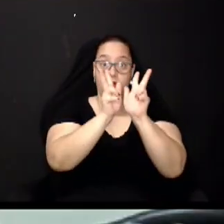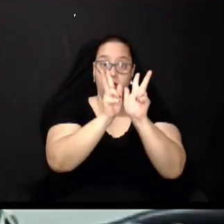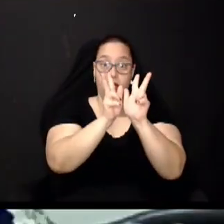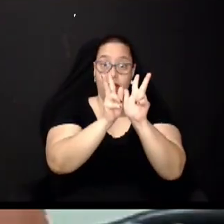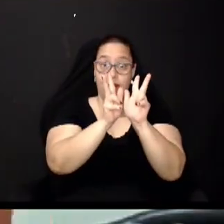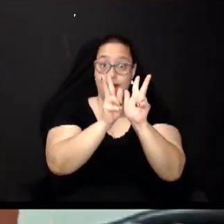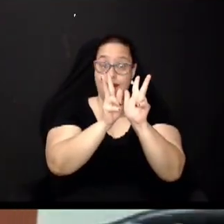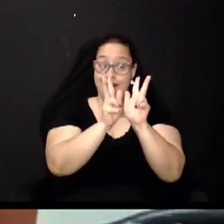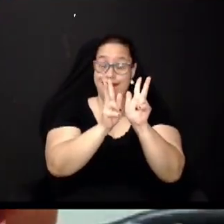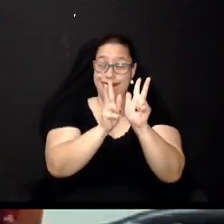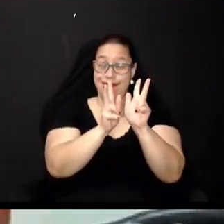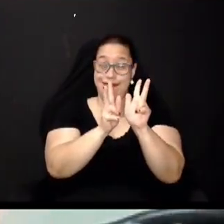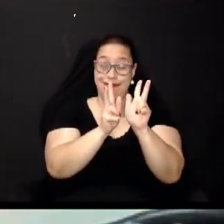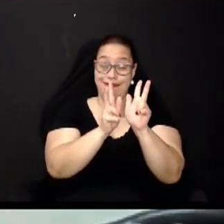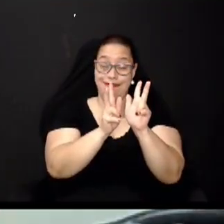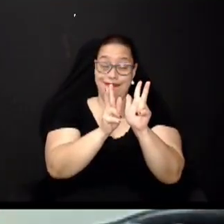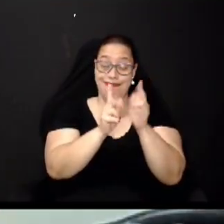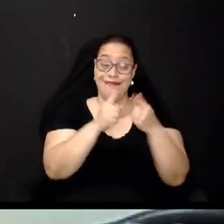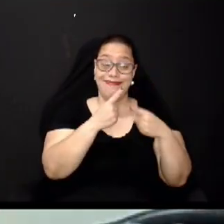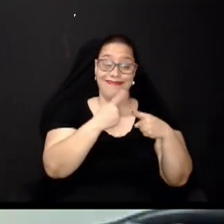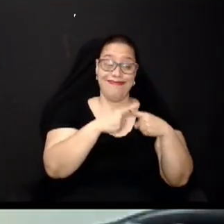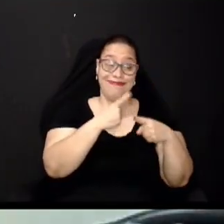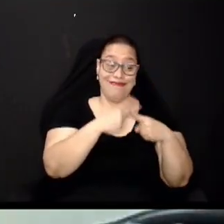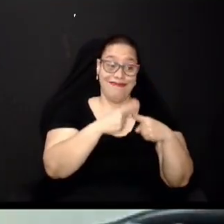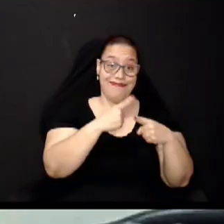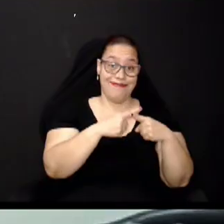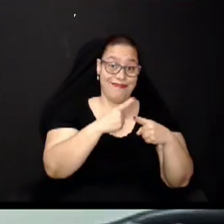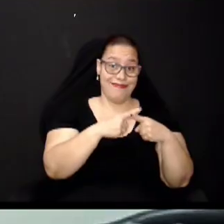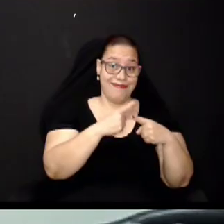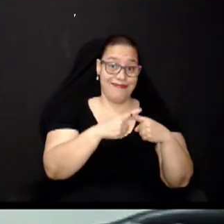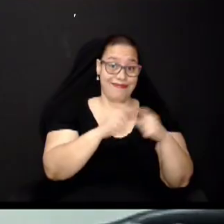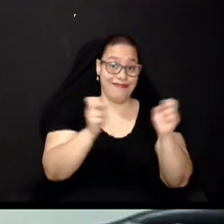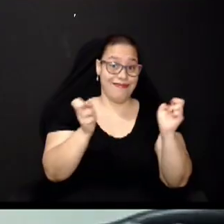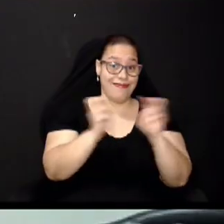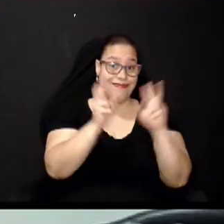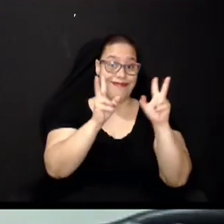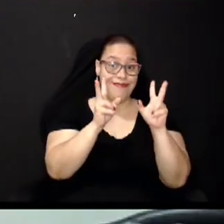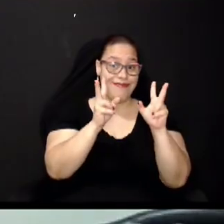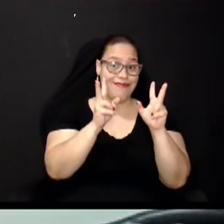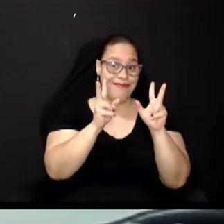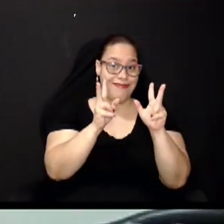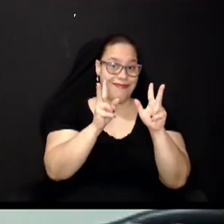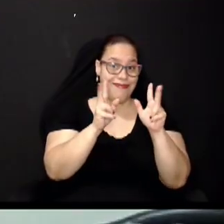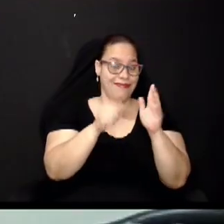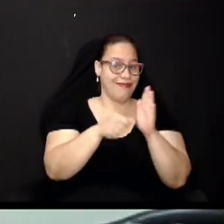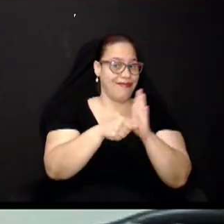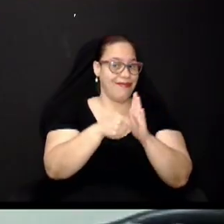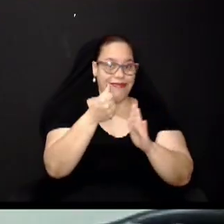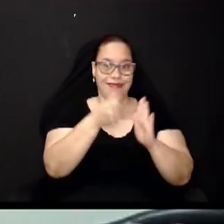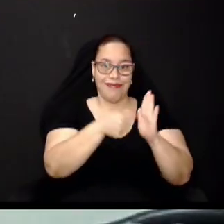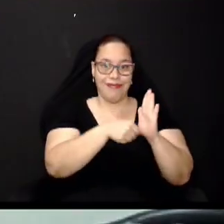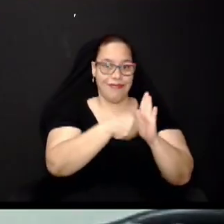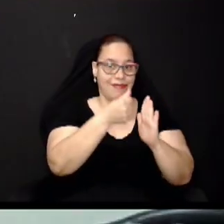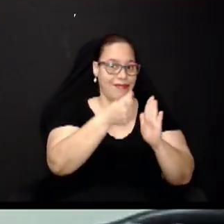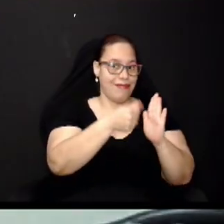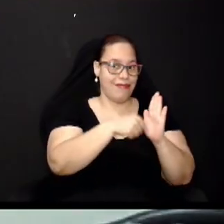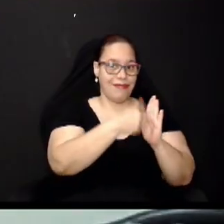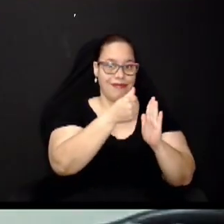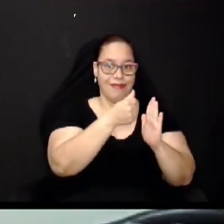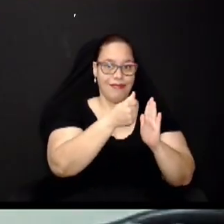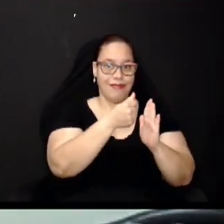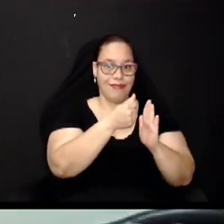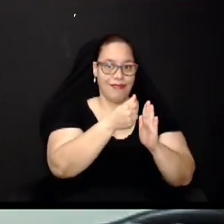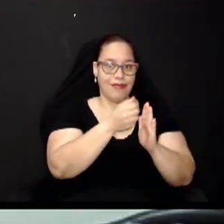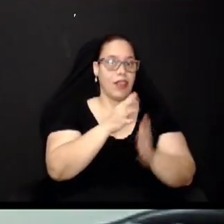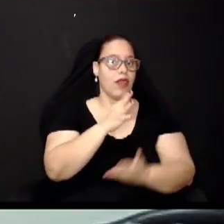né? Porque os sinais aparecem, né, nas primeiras horas, quando a gente está conhecendo,